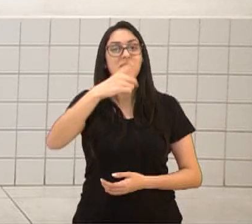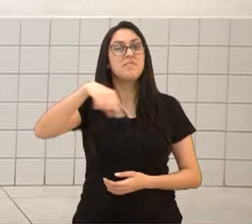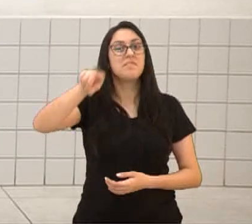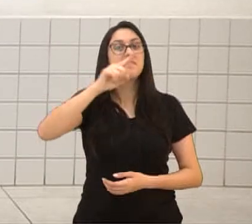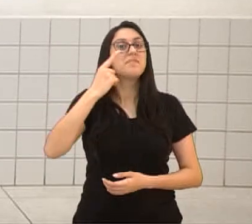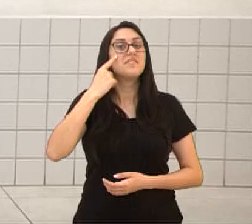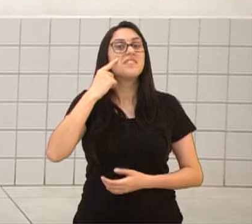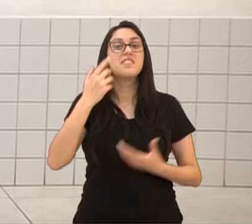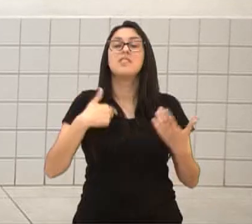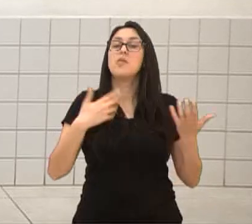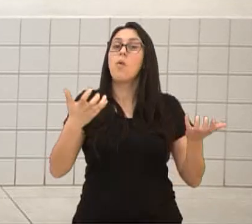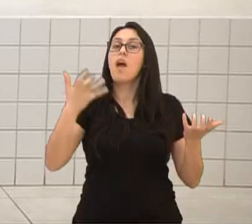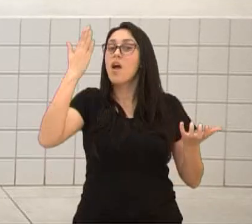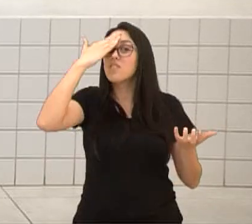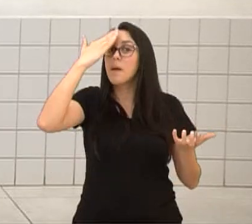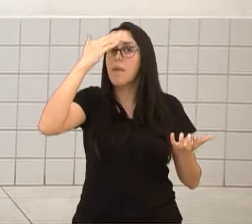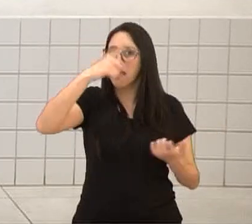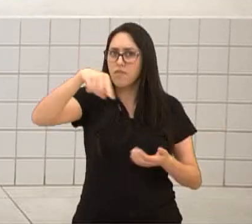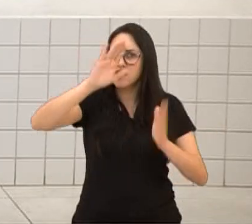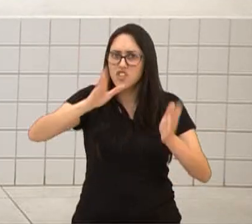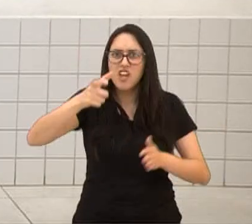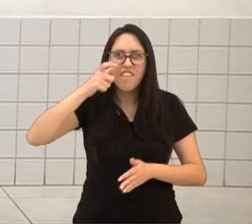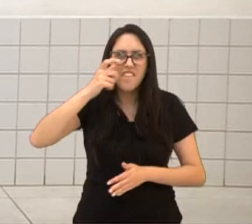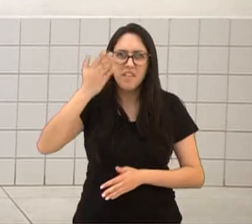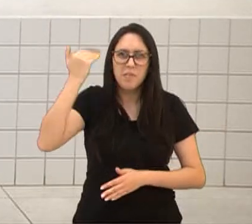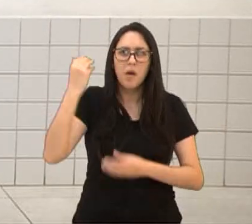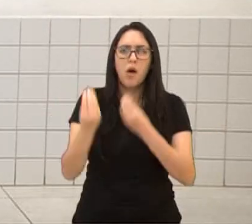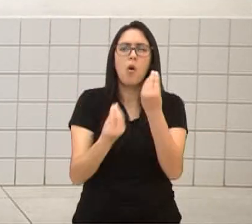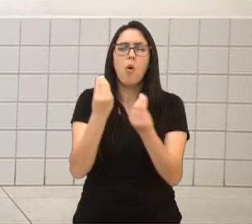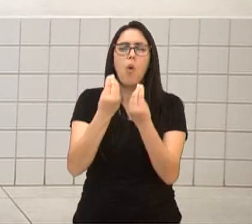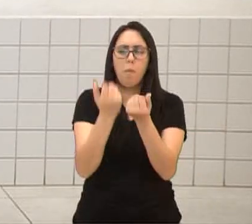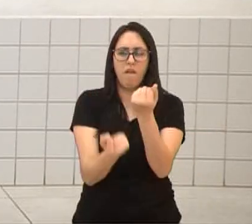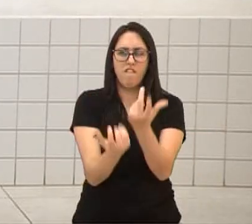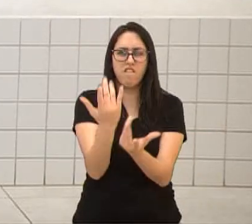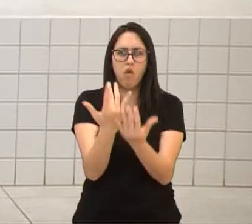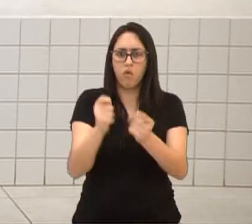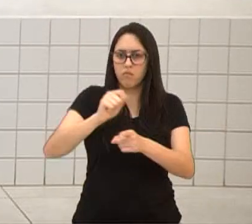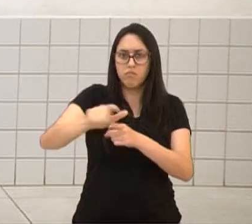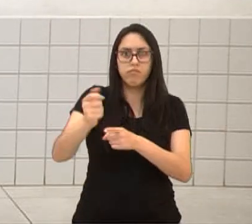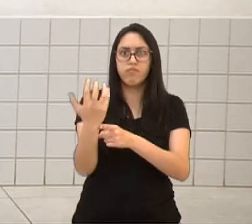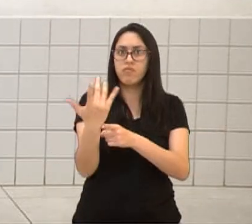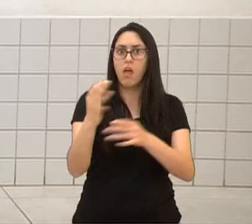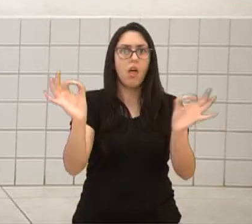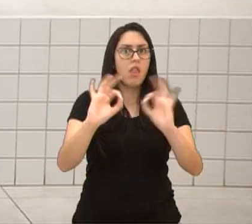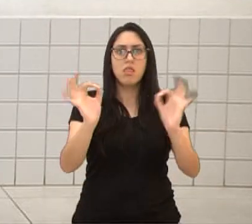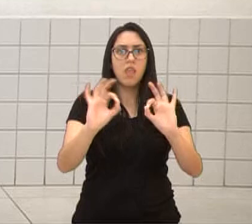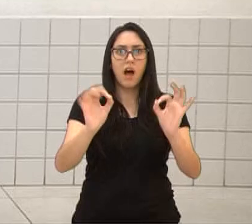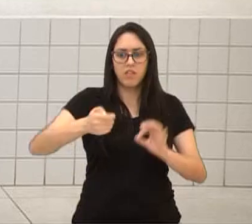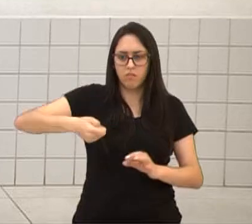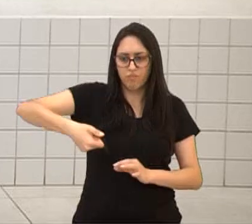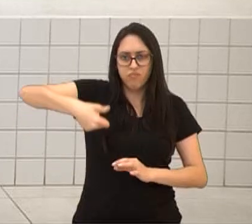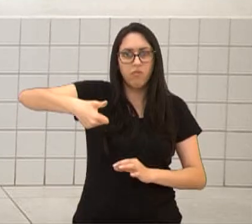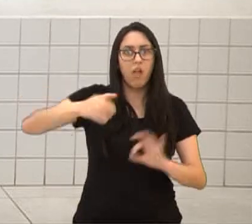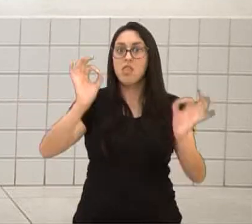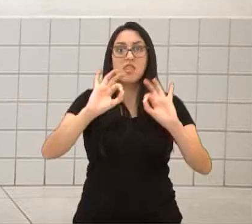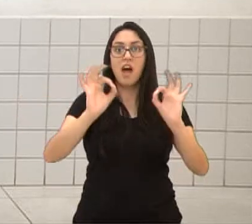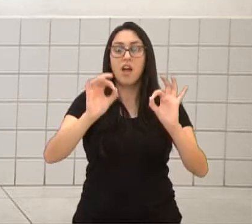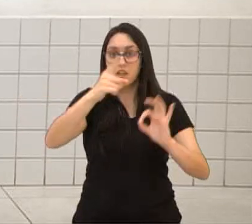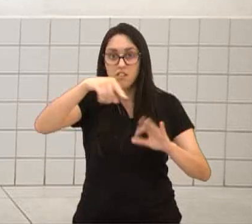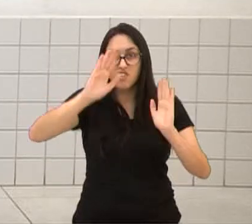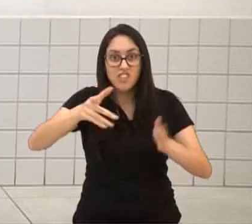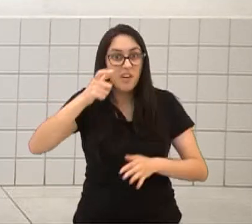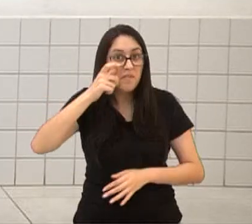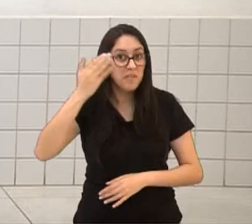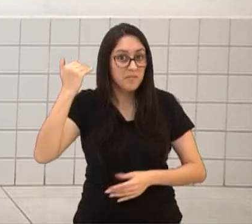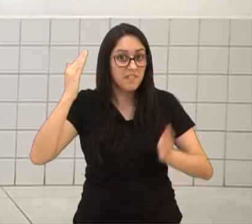quero saber se vocês assistiram a aula, vocês já sabem como que faz fogo sem ter fósforo ou isqueiro ou alguma coisa assim. Assistiram,